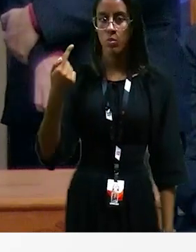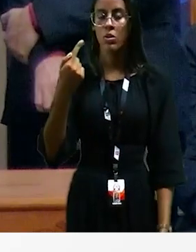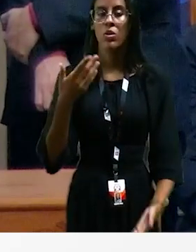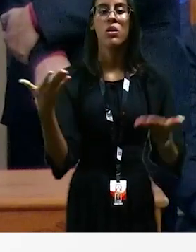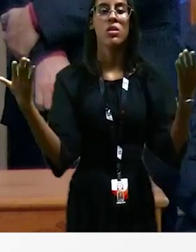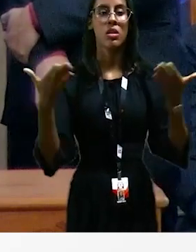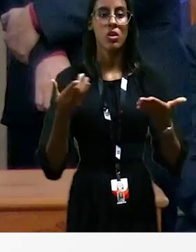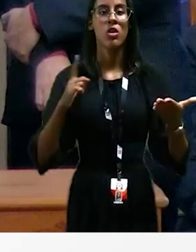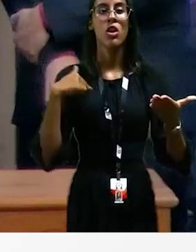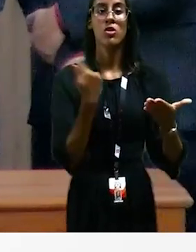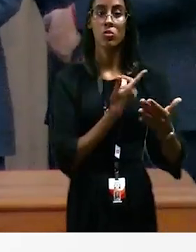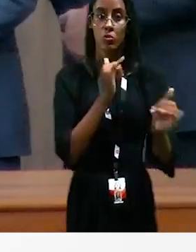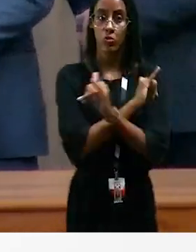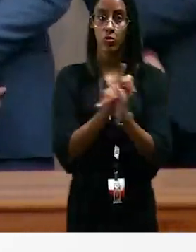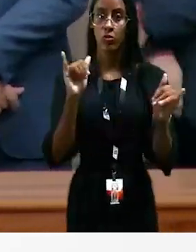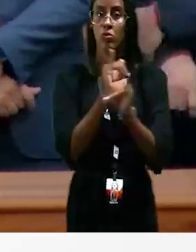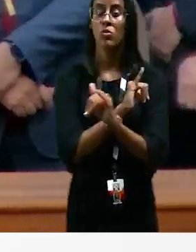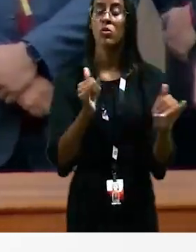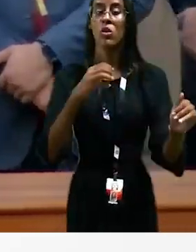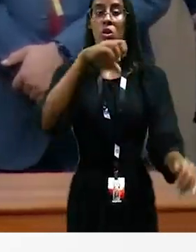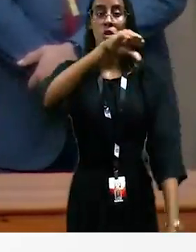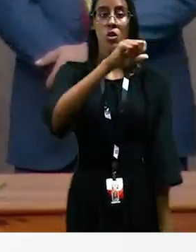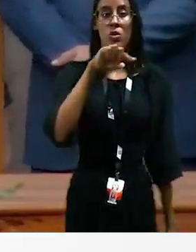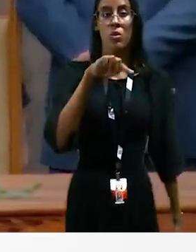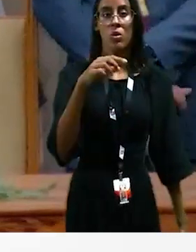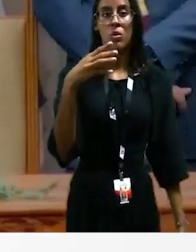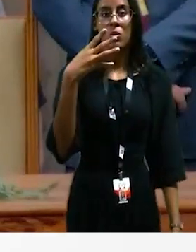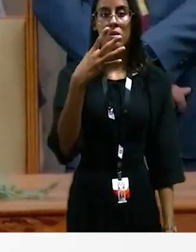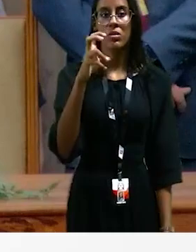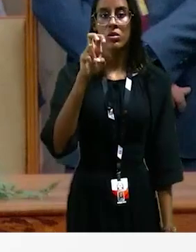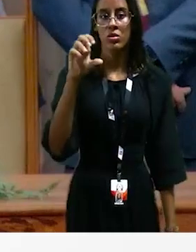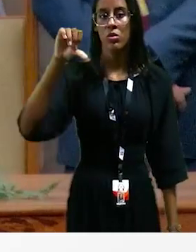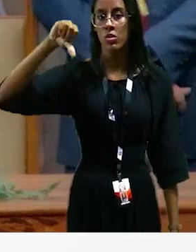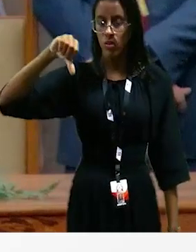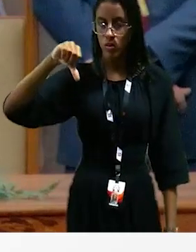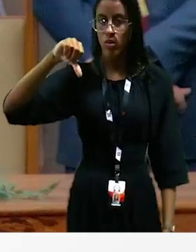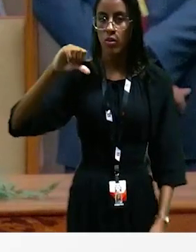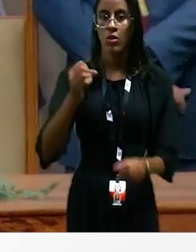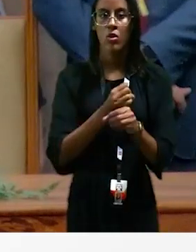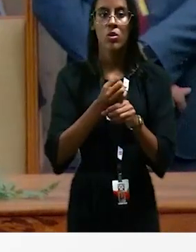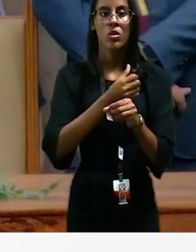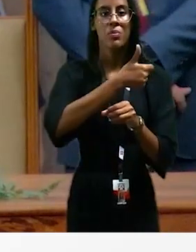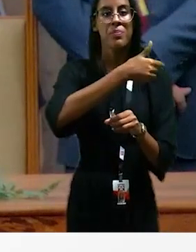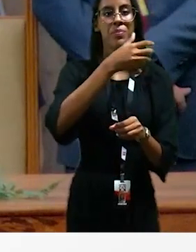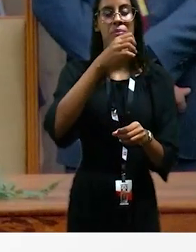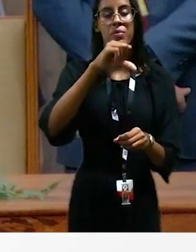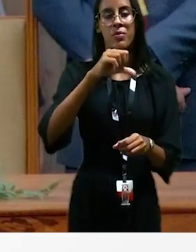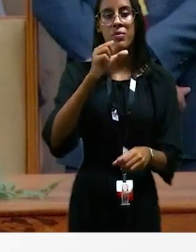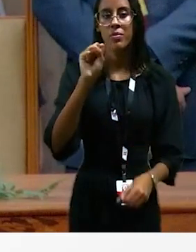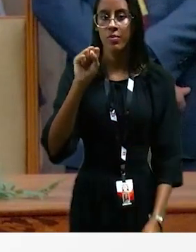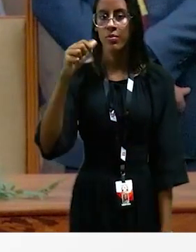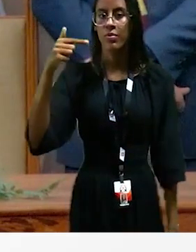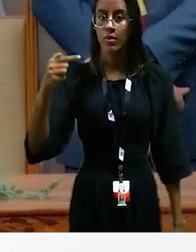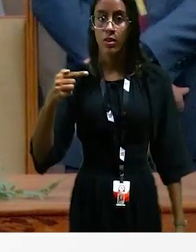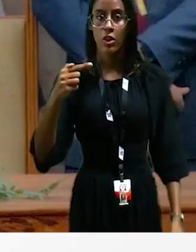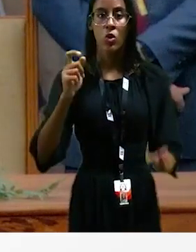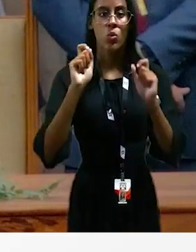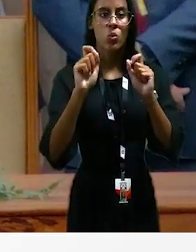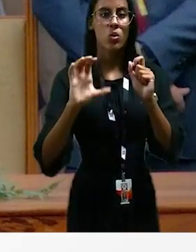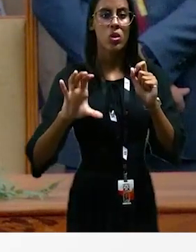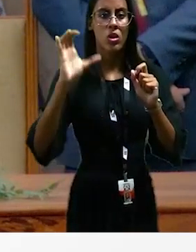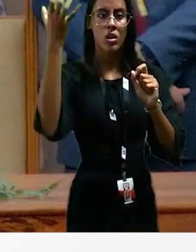Citando 9.459 de 97 que passou a punir